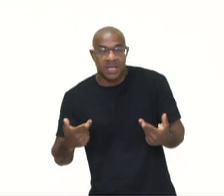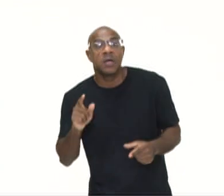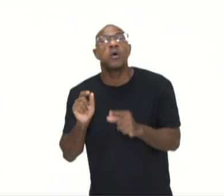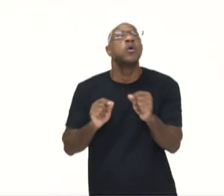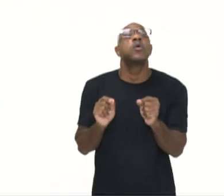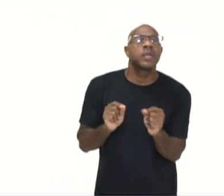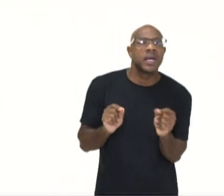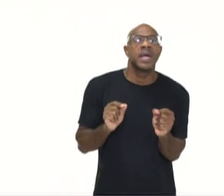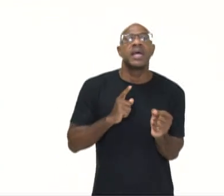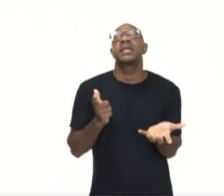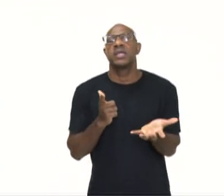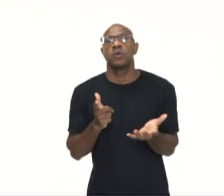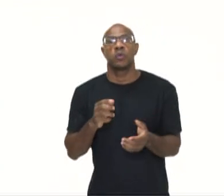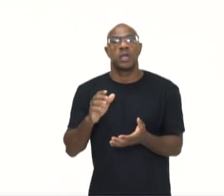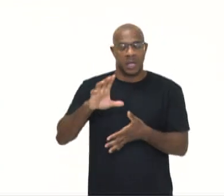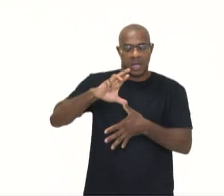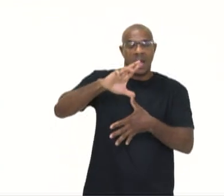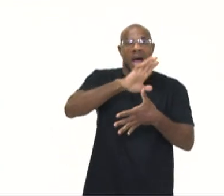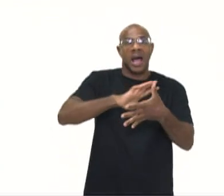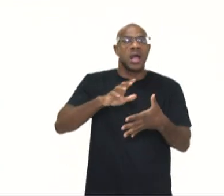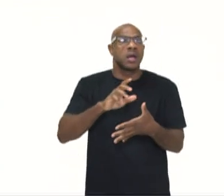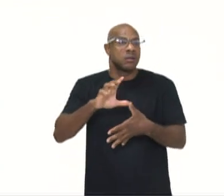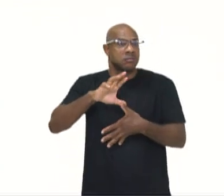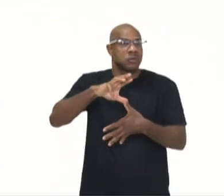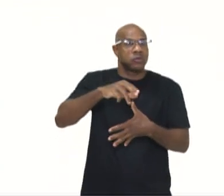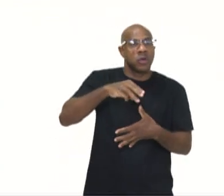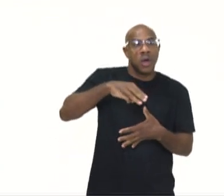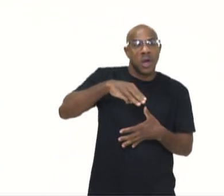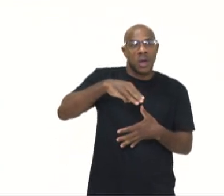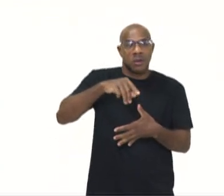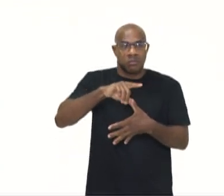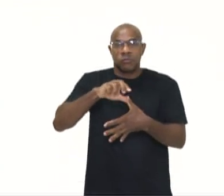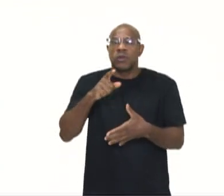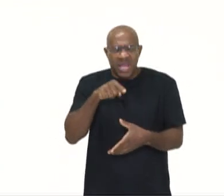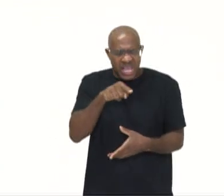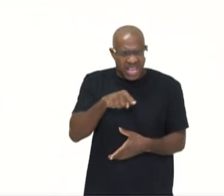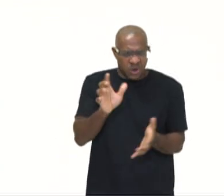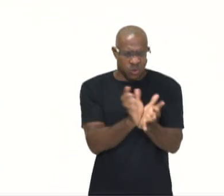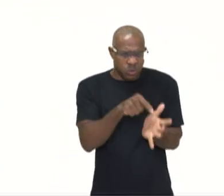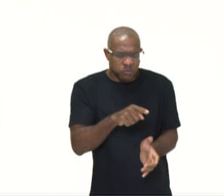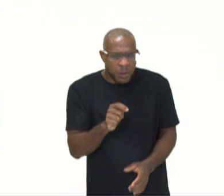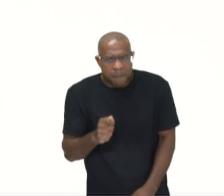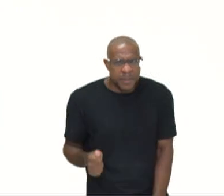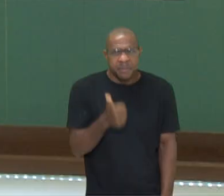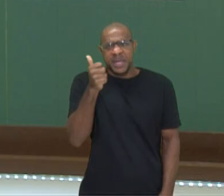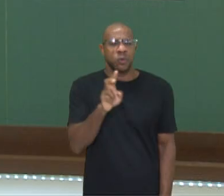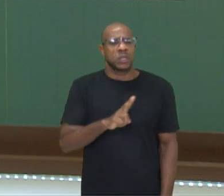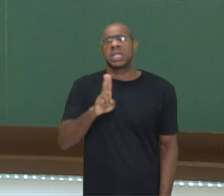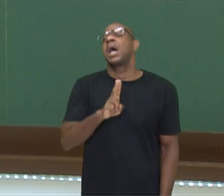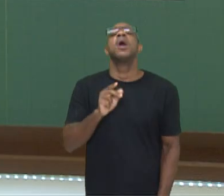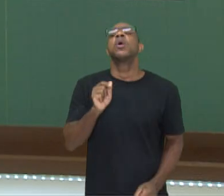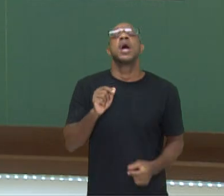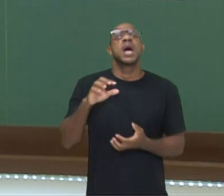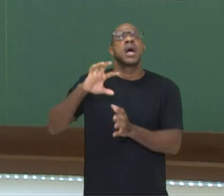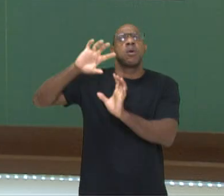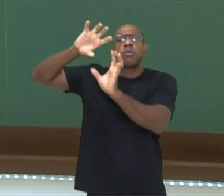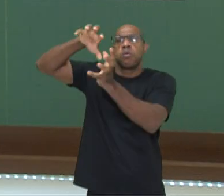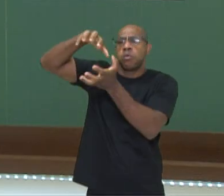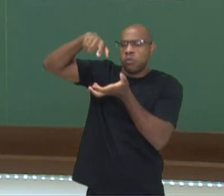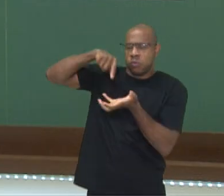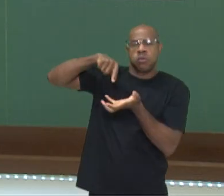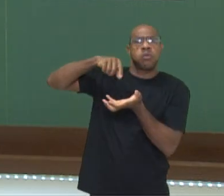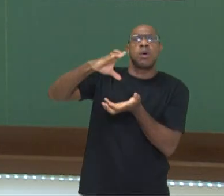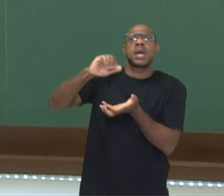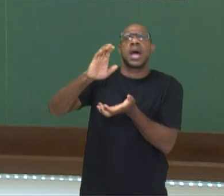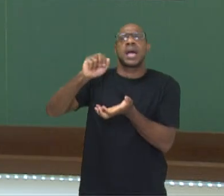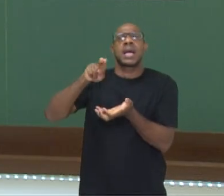os mesoamericanos não foram apenas os primeiros a utilizar o cacau. Eles não só foram os primeiros a utilizar,